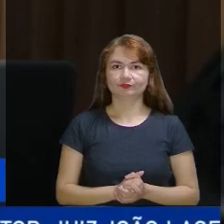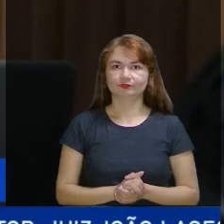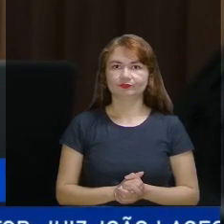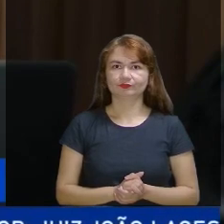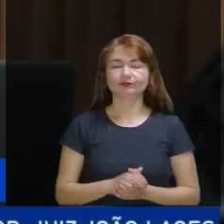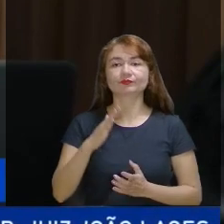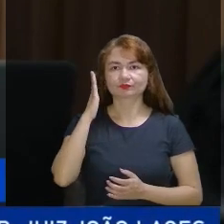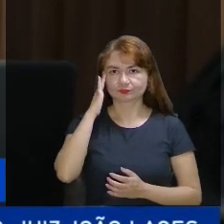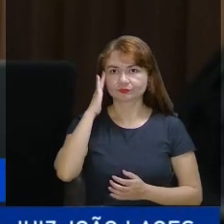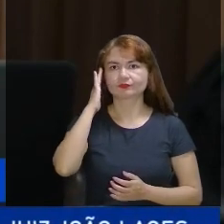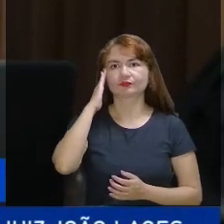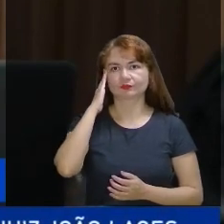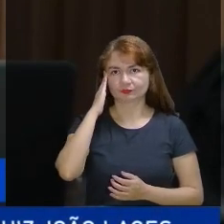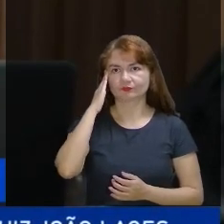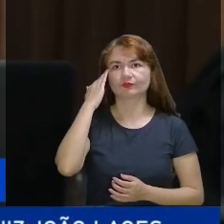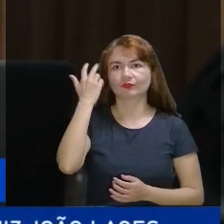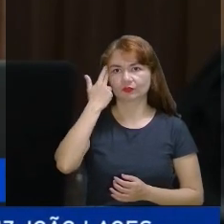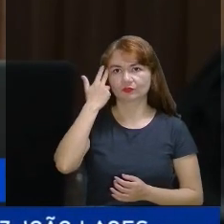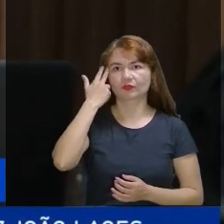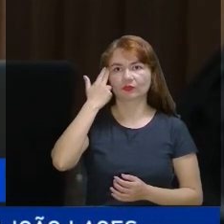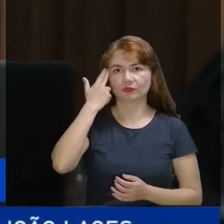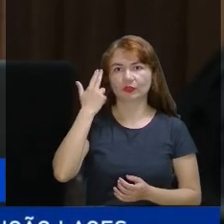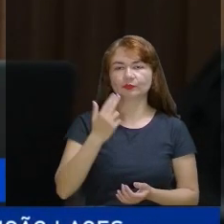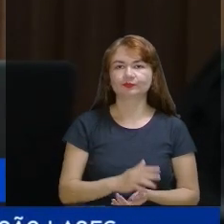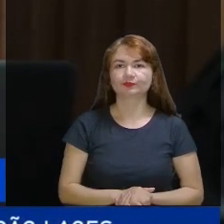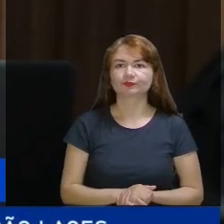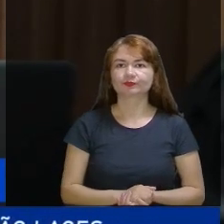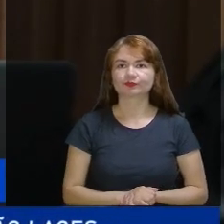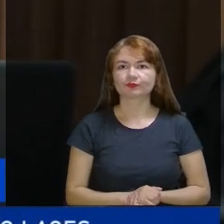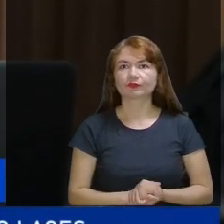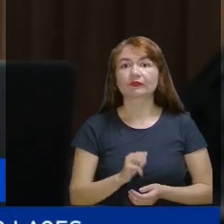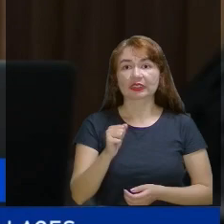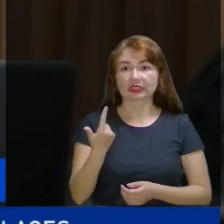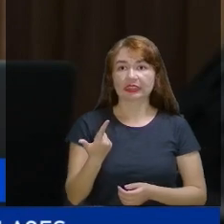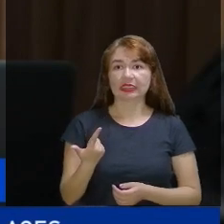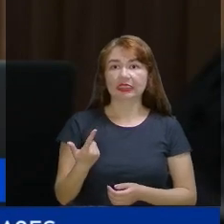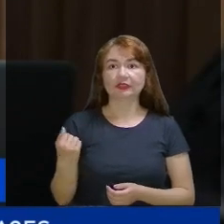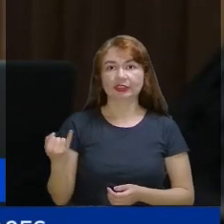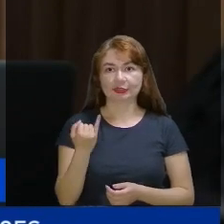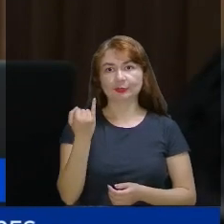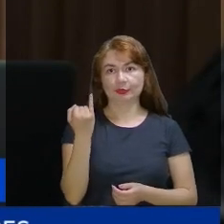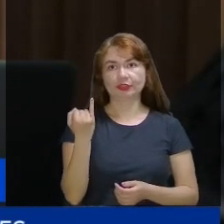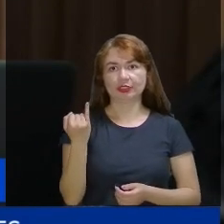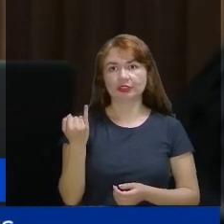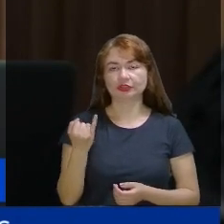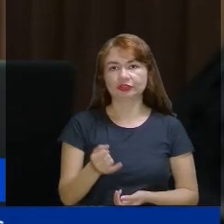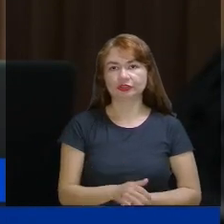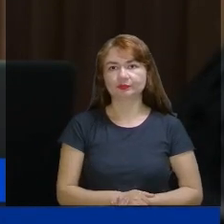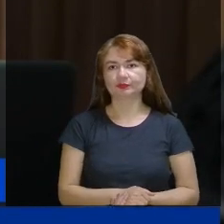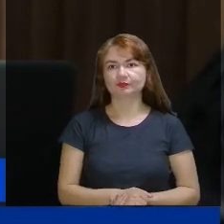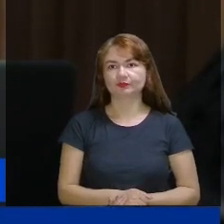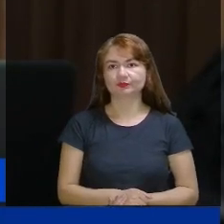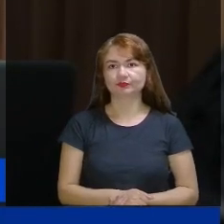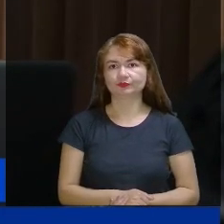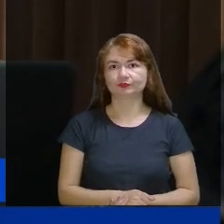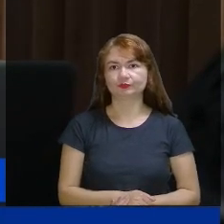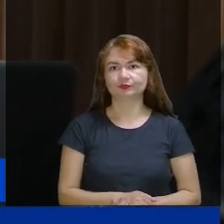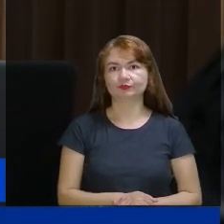compreensível e natural que seja assim. Então, é claro que é muito importante que tenha sido feita essa